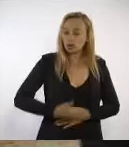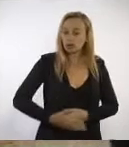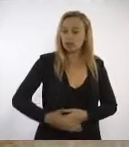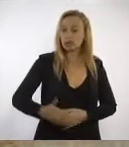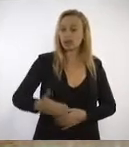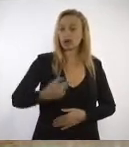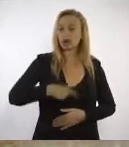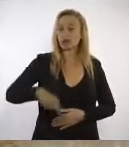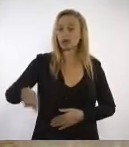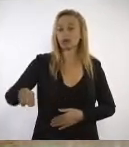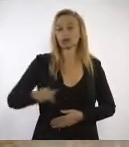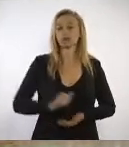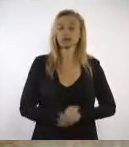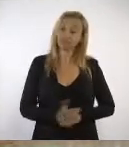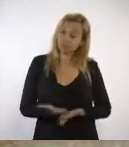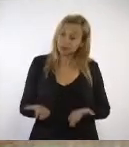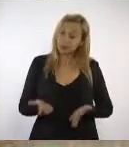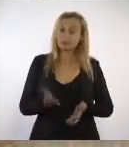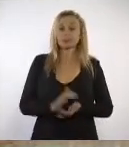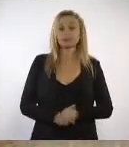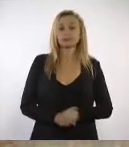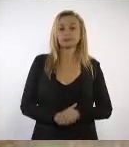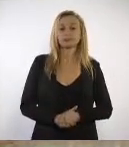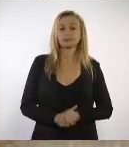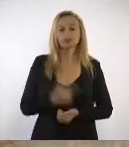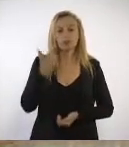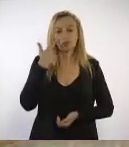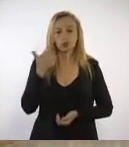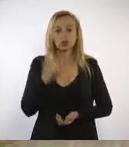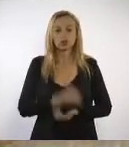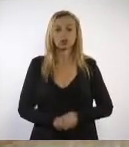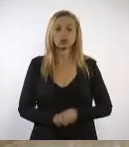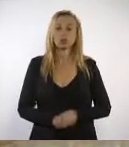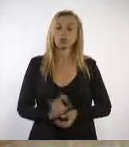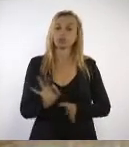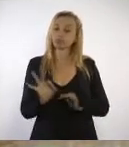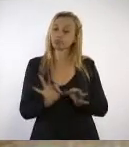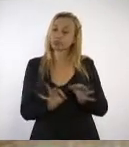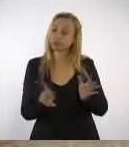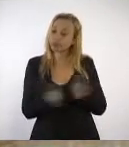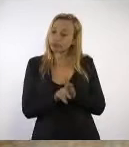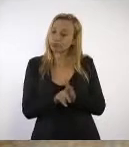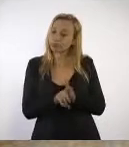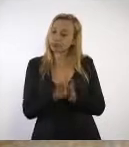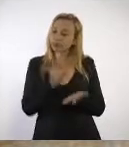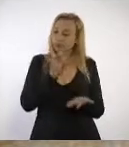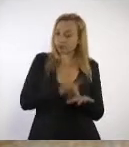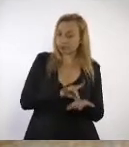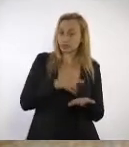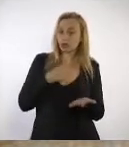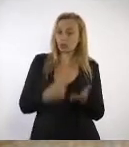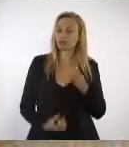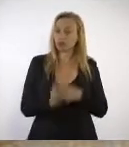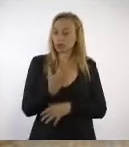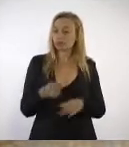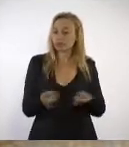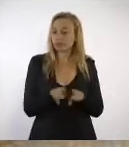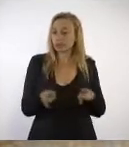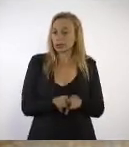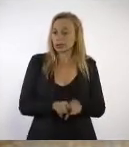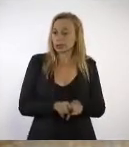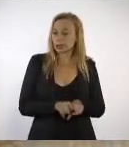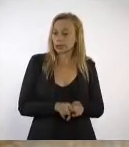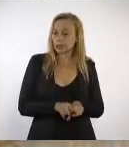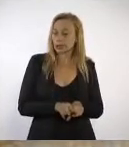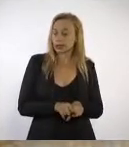próximos dias. Tendo em vista o projeto original, do qual eu sou um dos autores, tendo